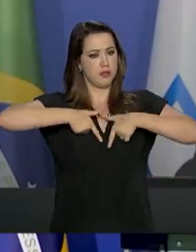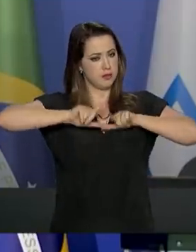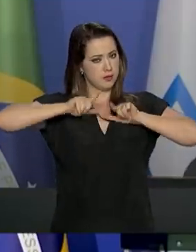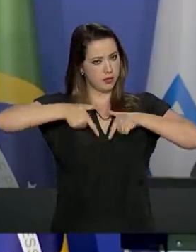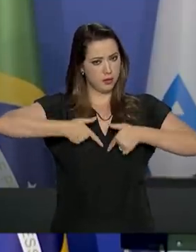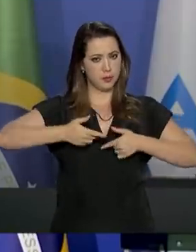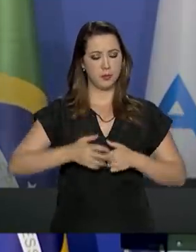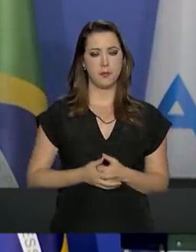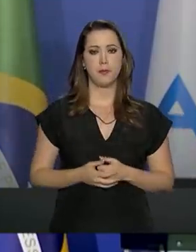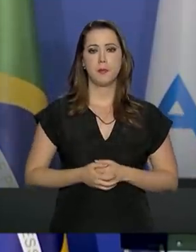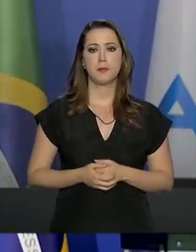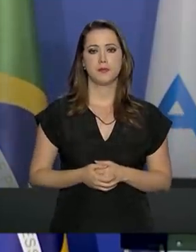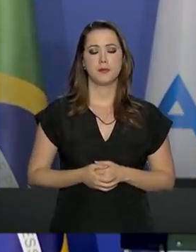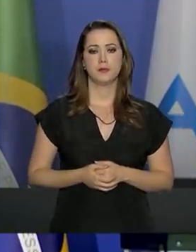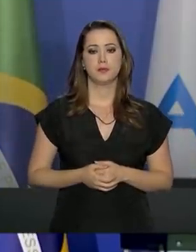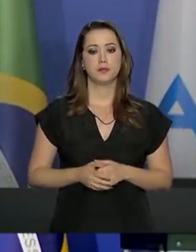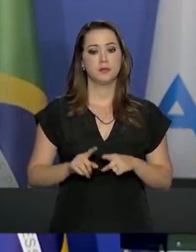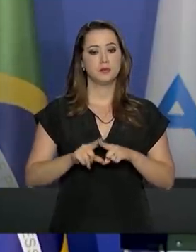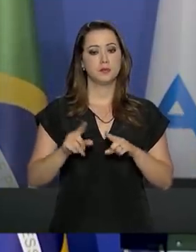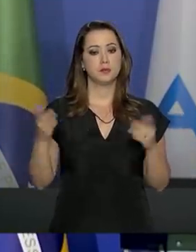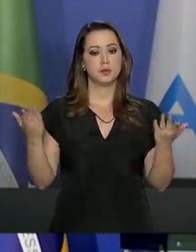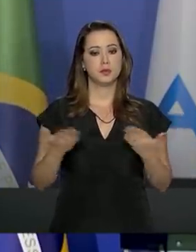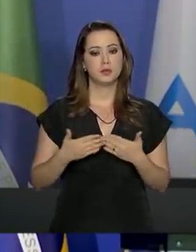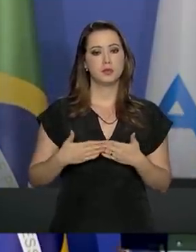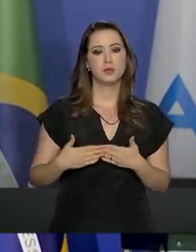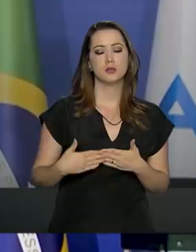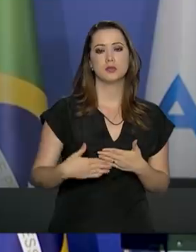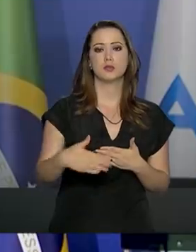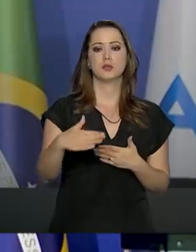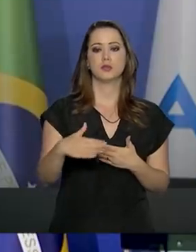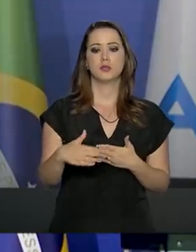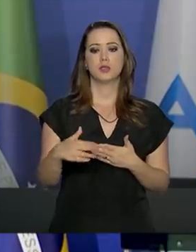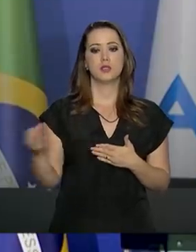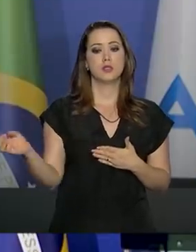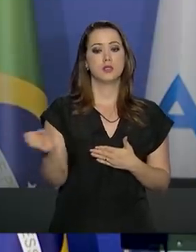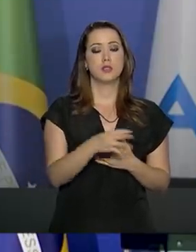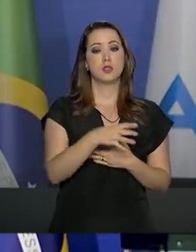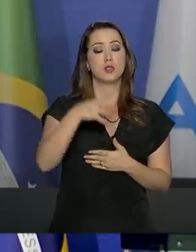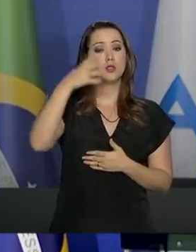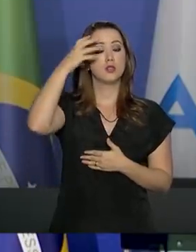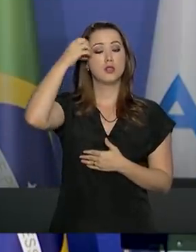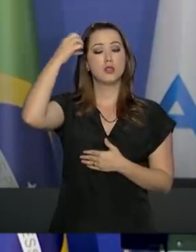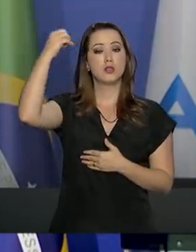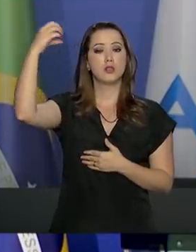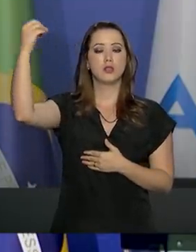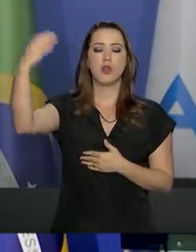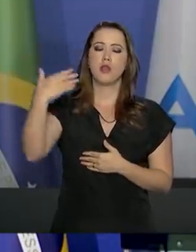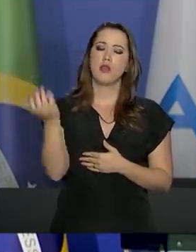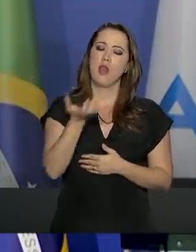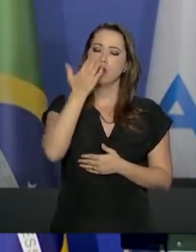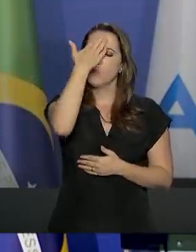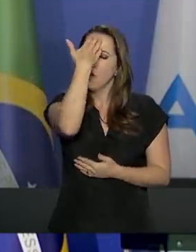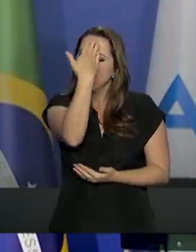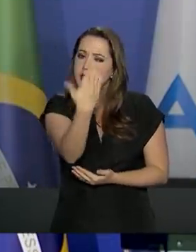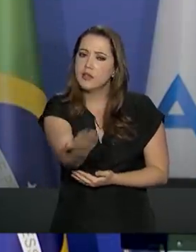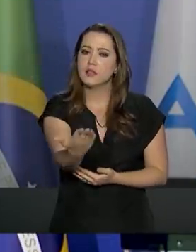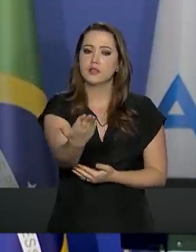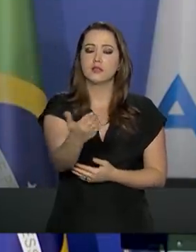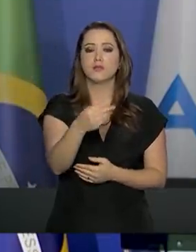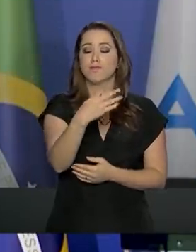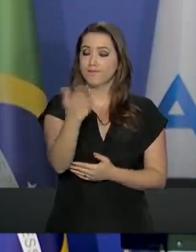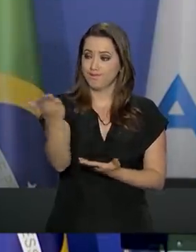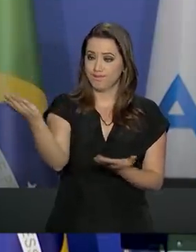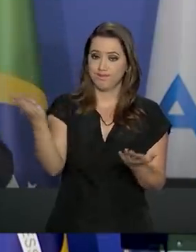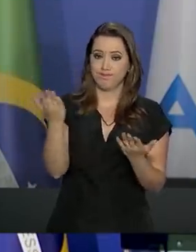the time, I did feel very well. Agora, Israel. Nessa nova viagem, now, quero agradecer a Vossa